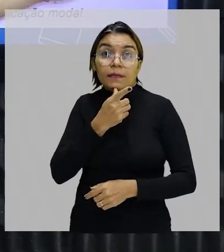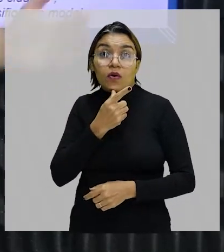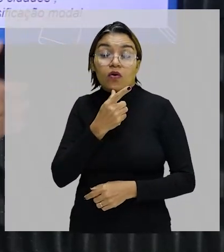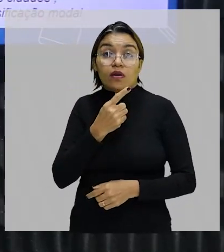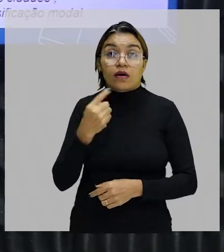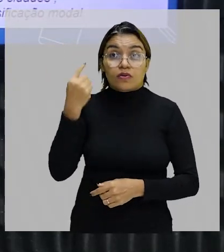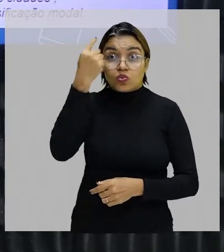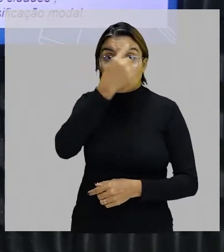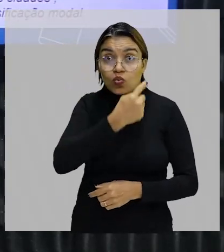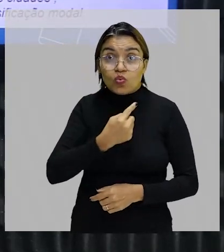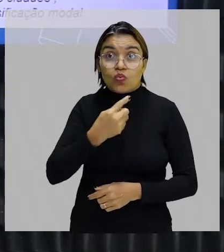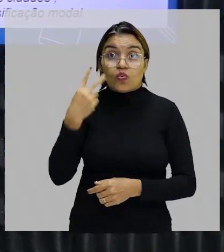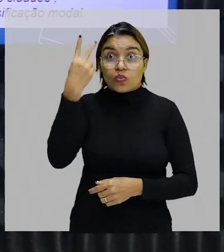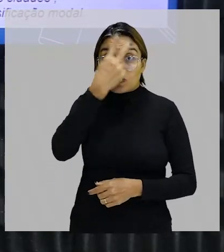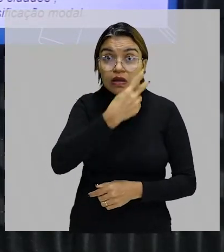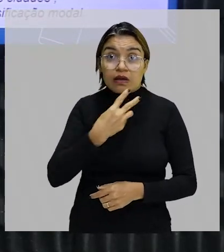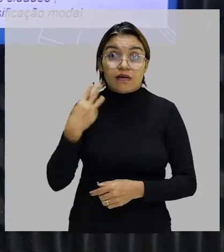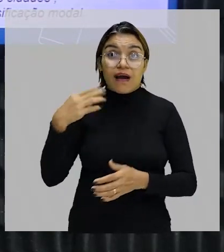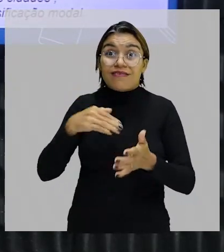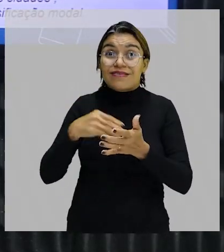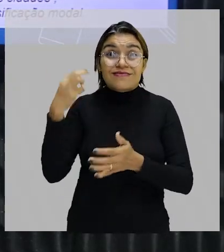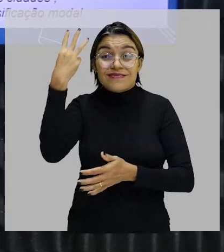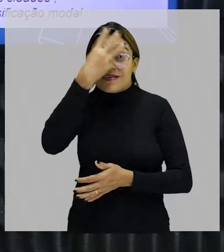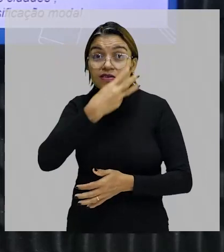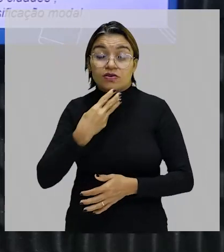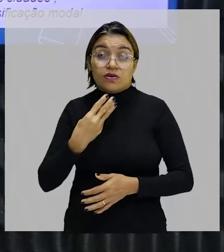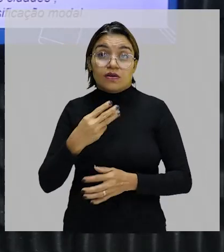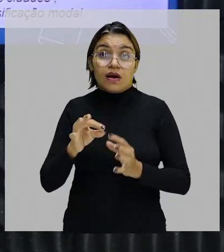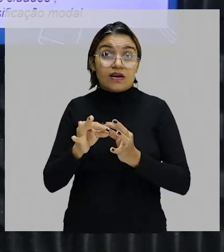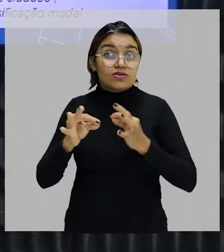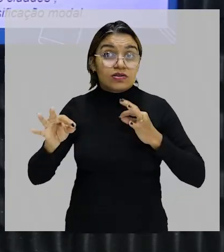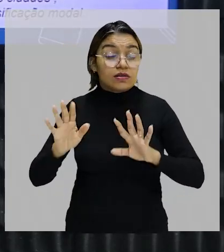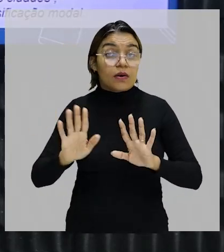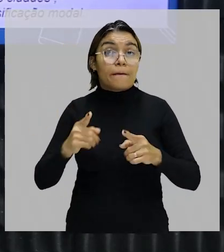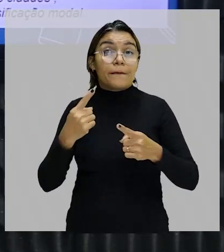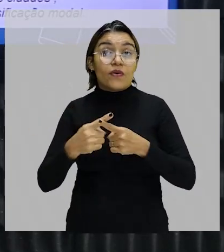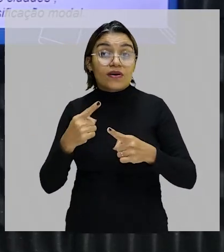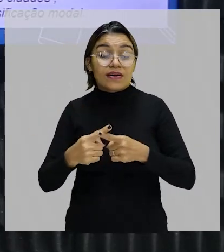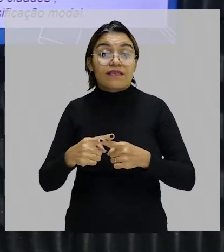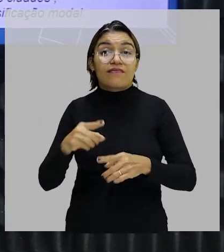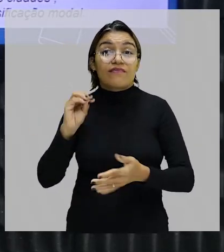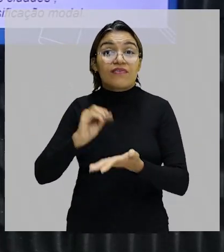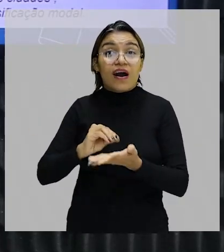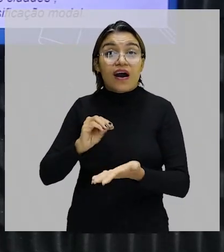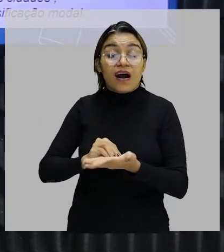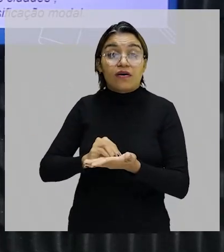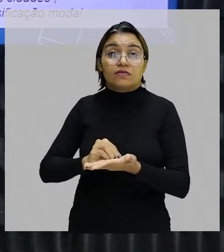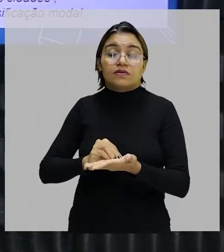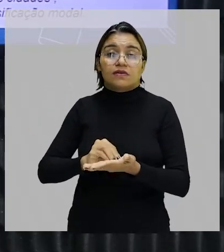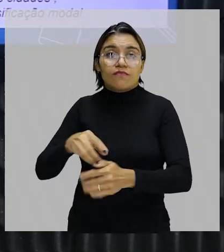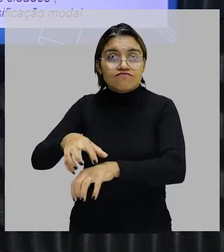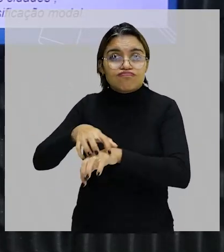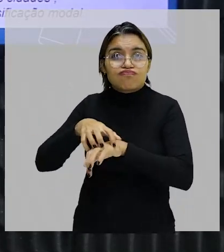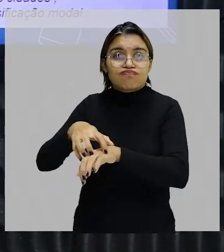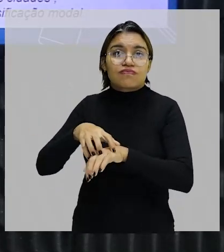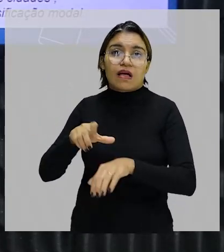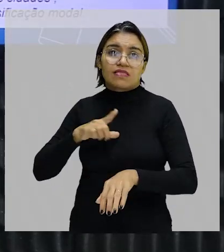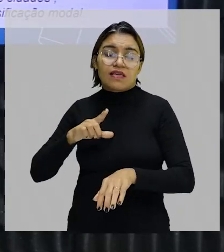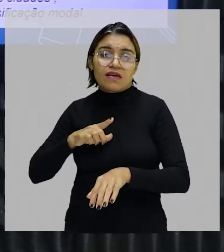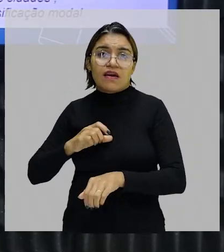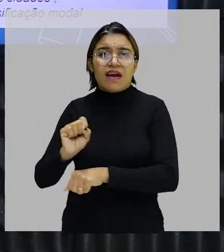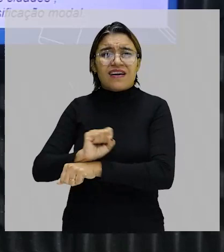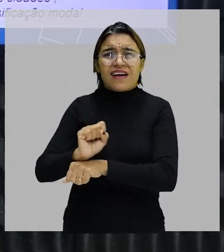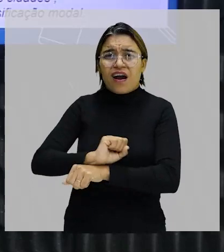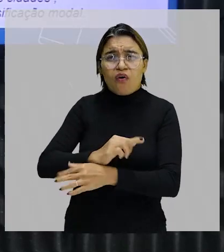bairro para outro, onde a distância física não é tão longe assim. Mas por que, Marcos? Porque é muito veículo, é muita gente passando por